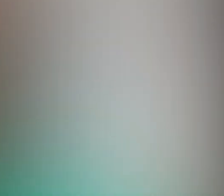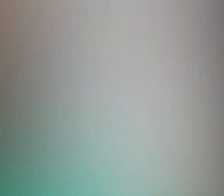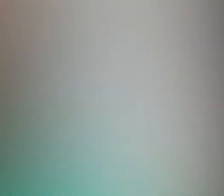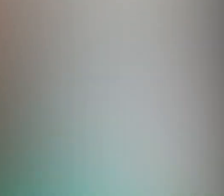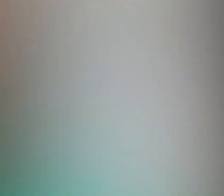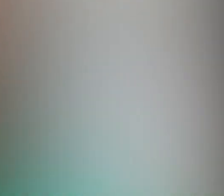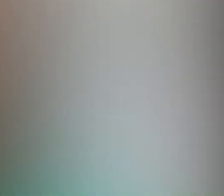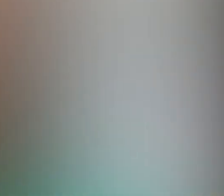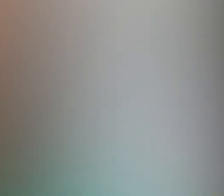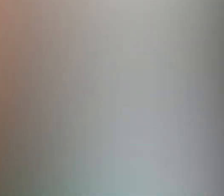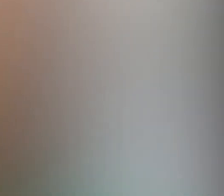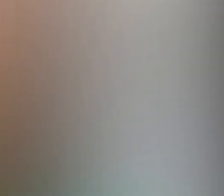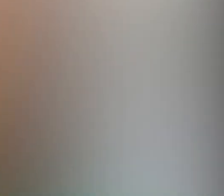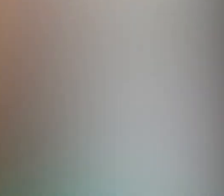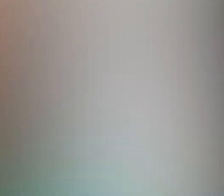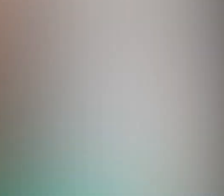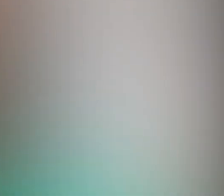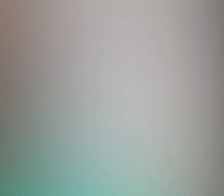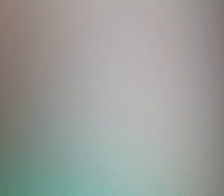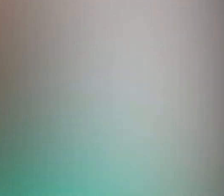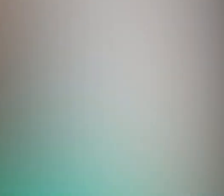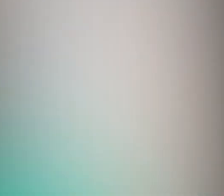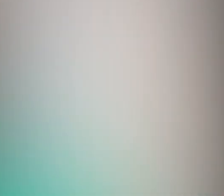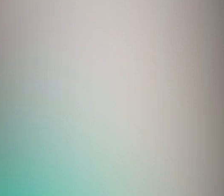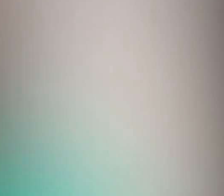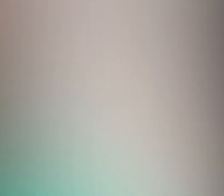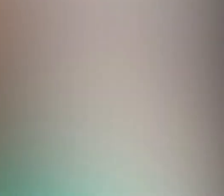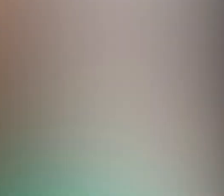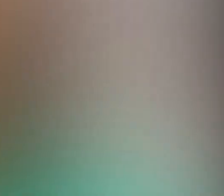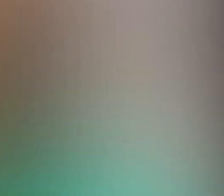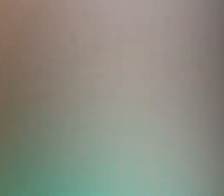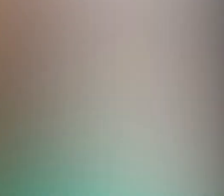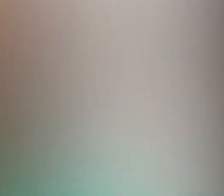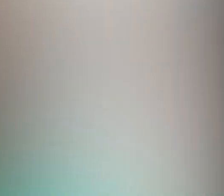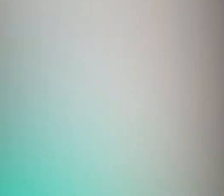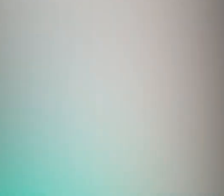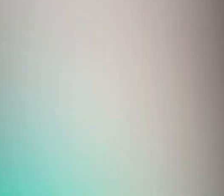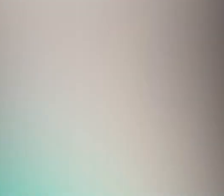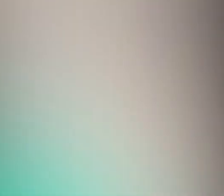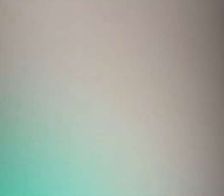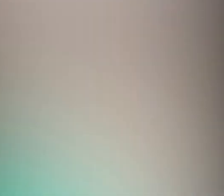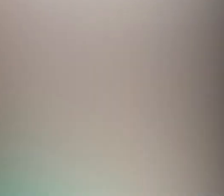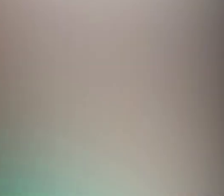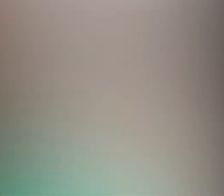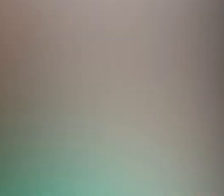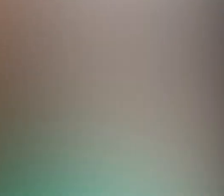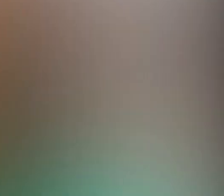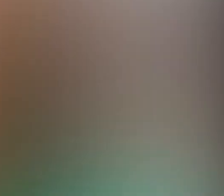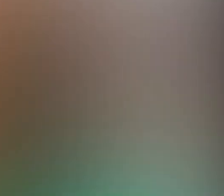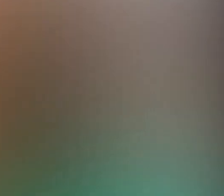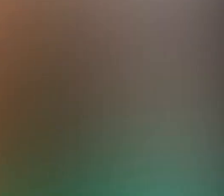vidas. Nós agradecemos ao Senhor, porque em meio a tanta dificuldade, em meio ao que